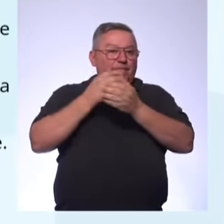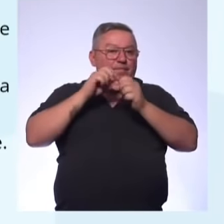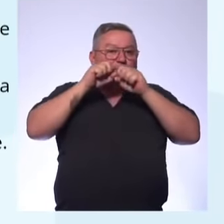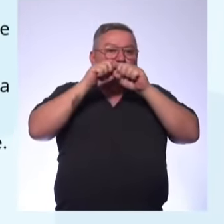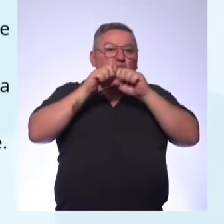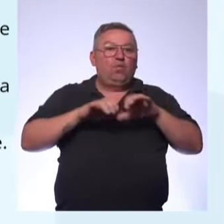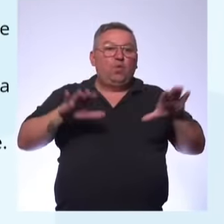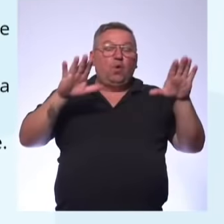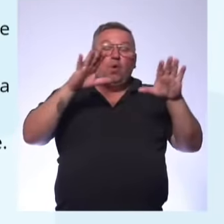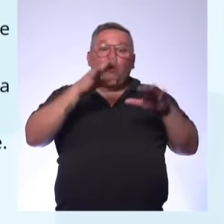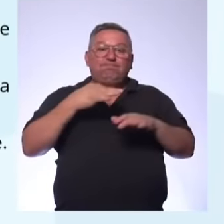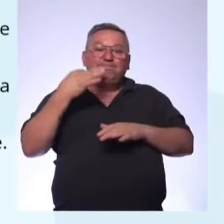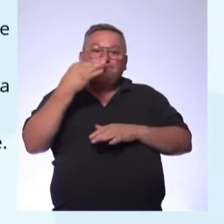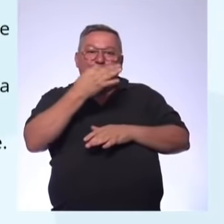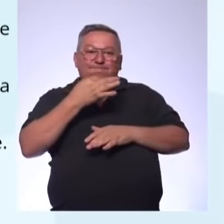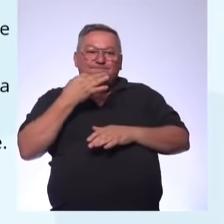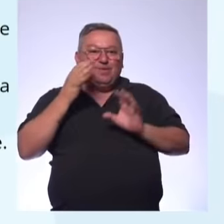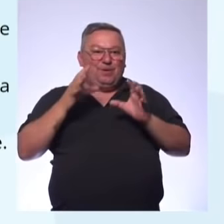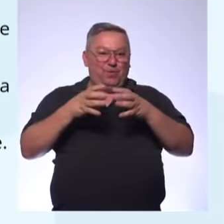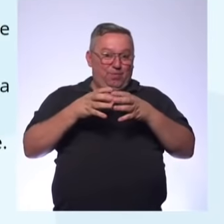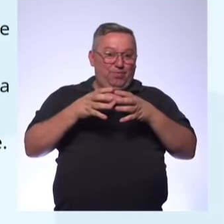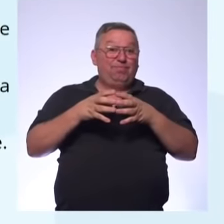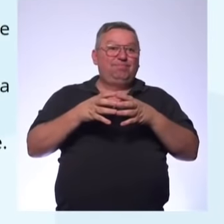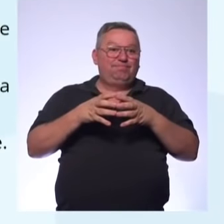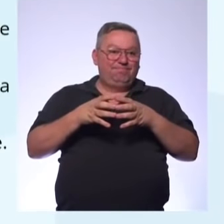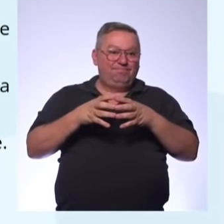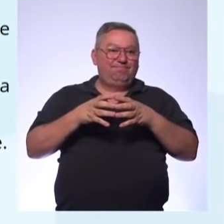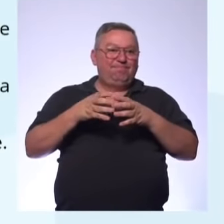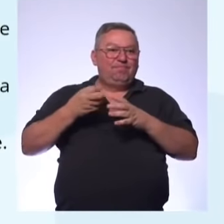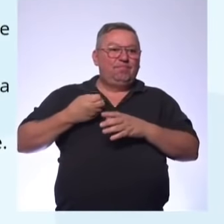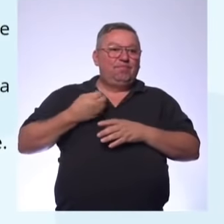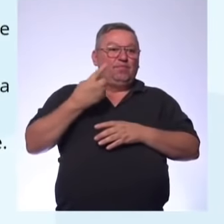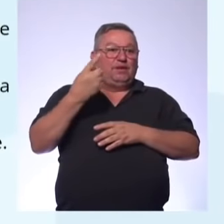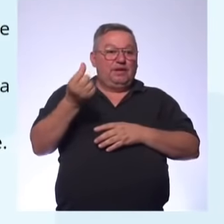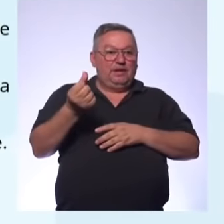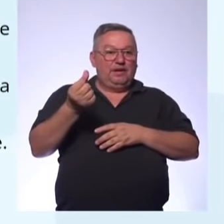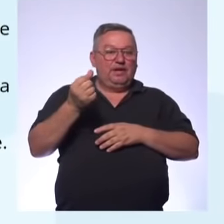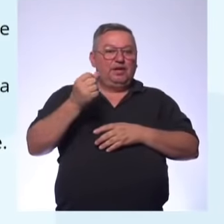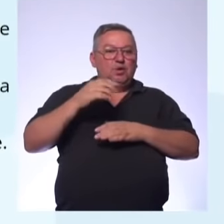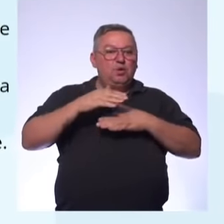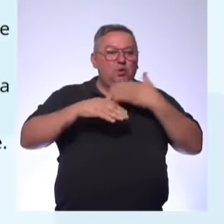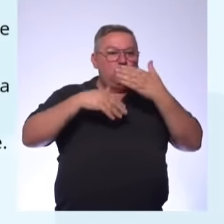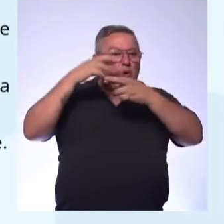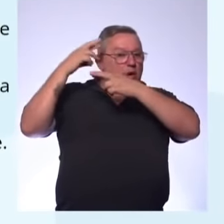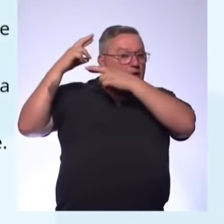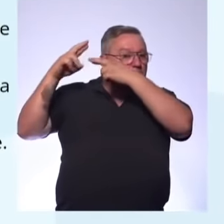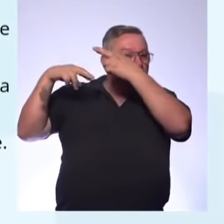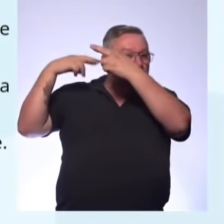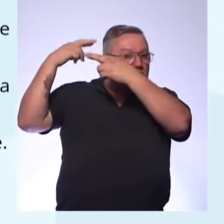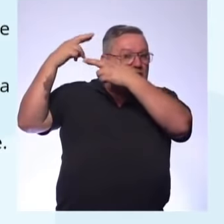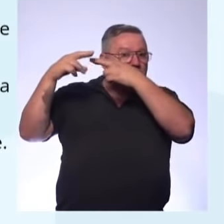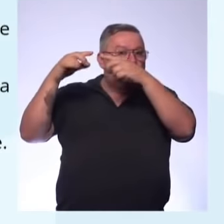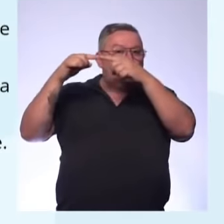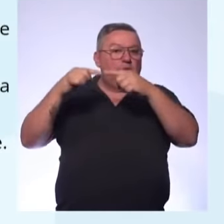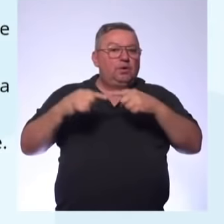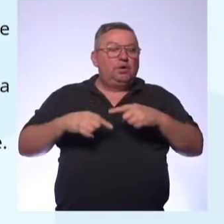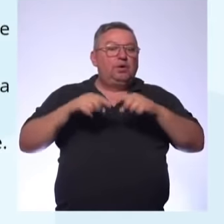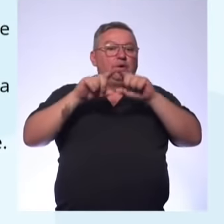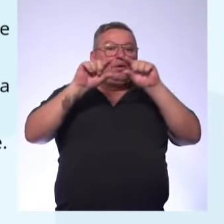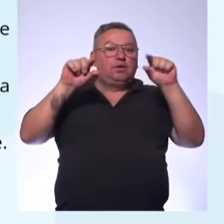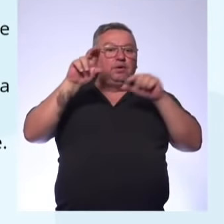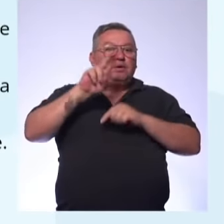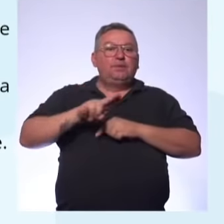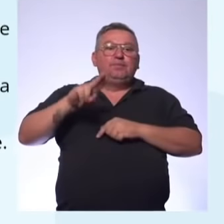escola compartilhando oralmente com o grupo Number Six em construir repertório relativo às expressões